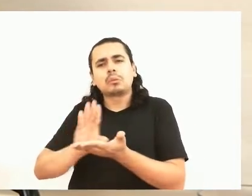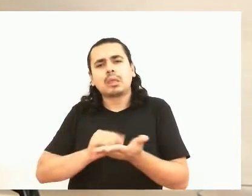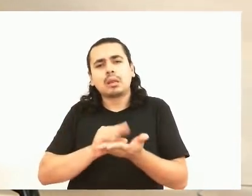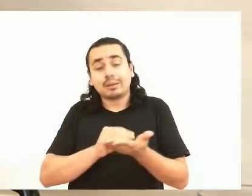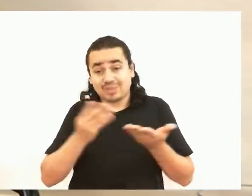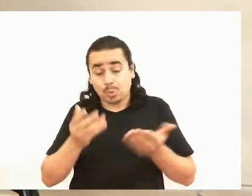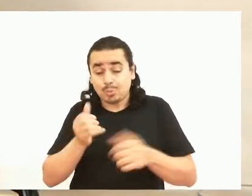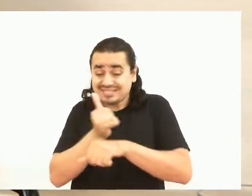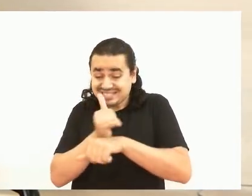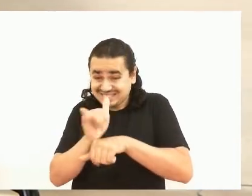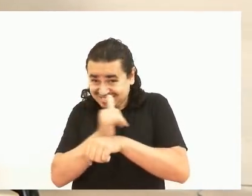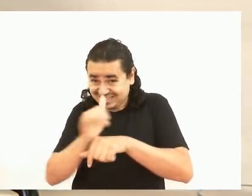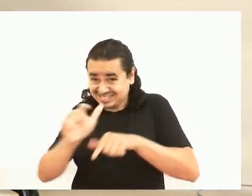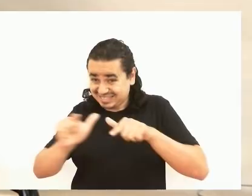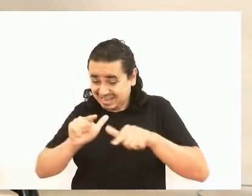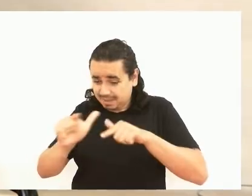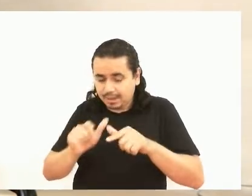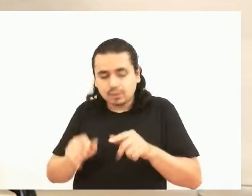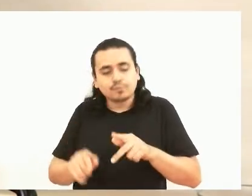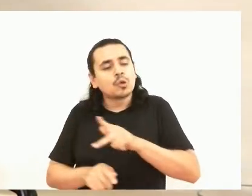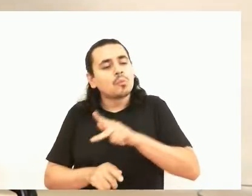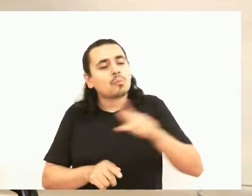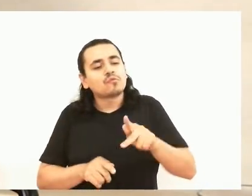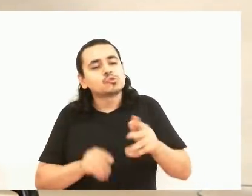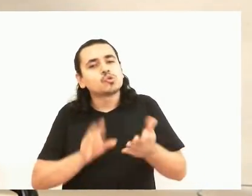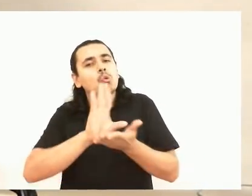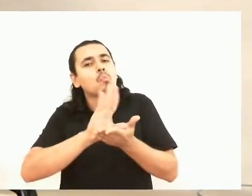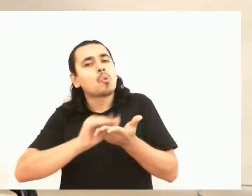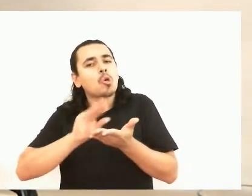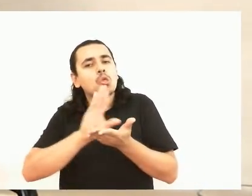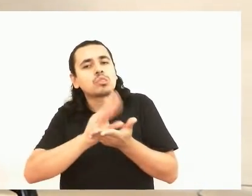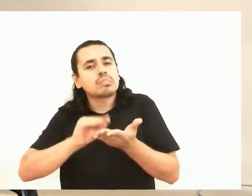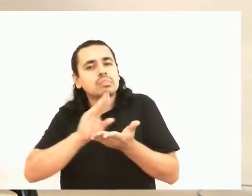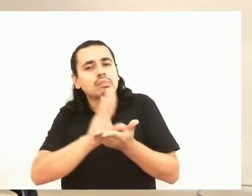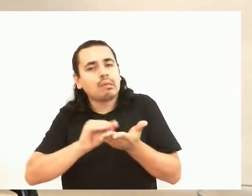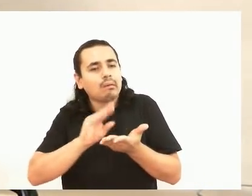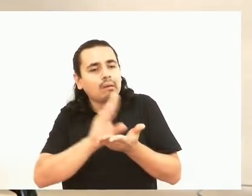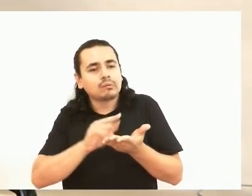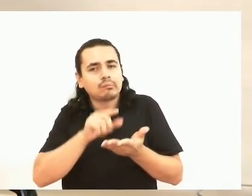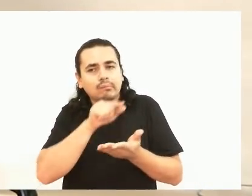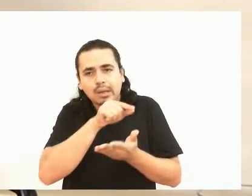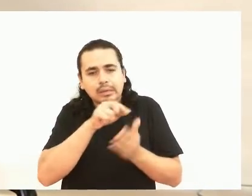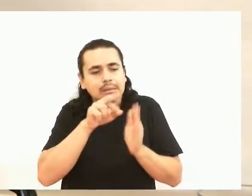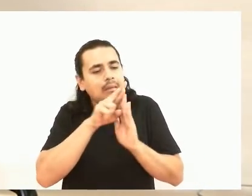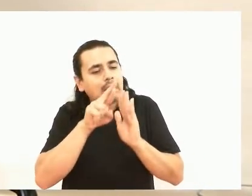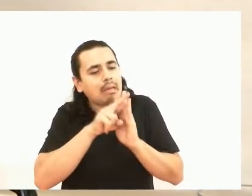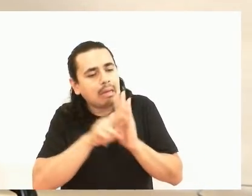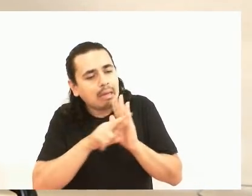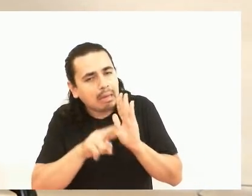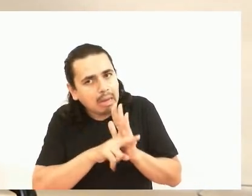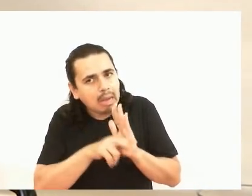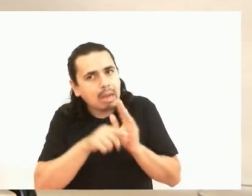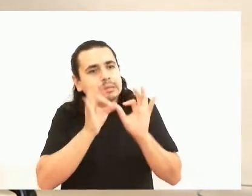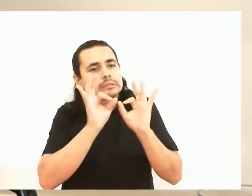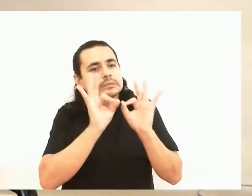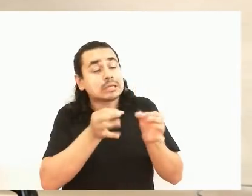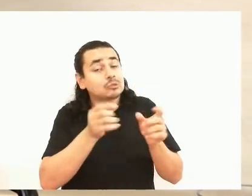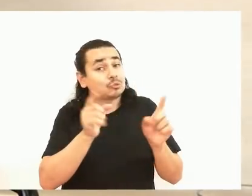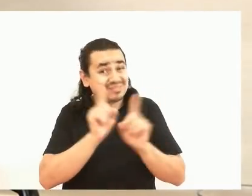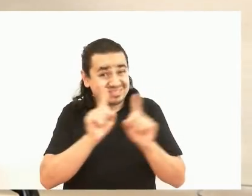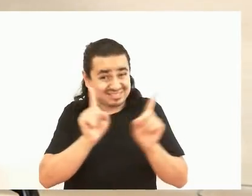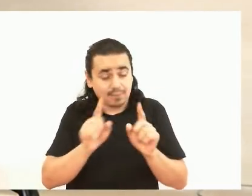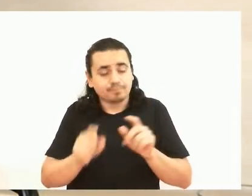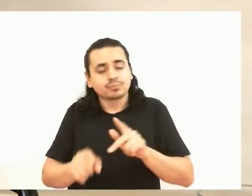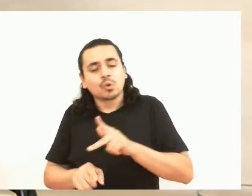nesse trabalho é não tratar o professor como modelo então professor unta como regra como modelo do certo então se o